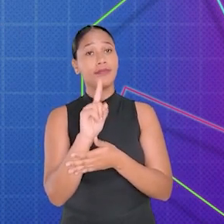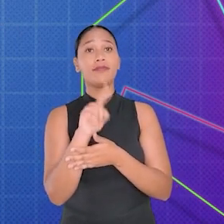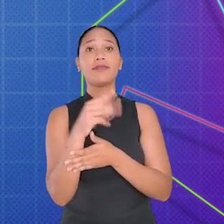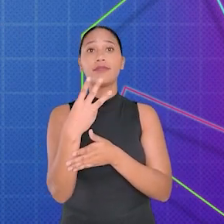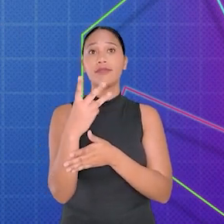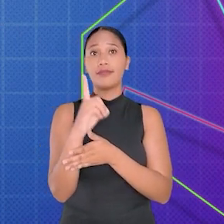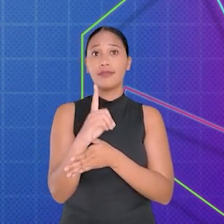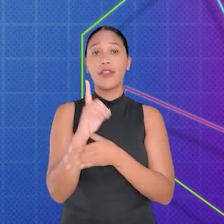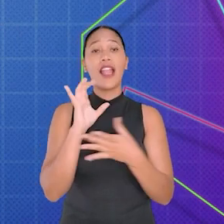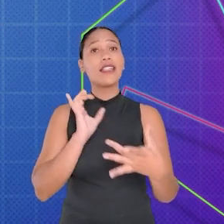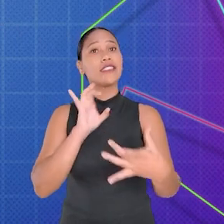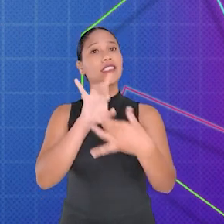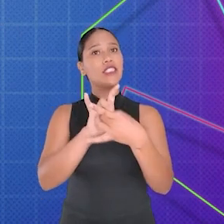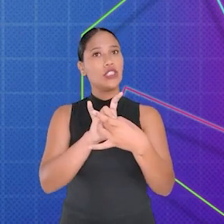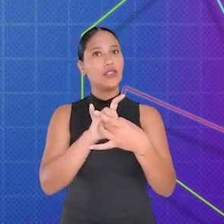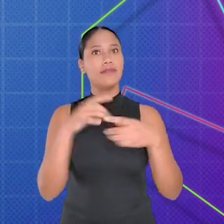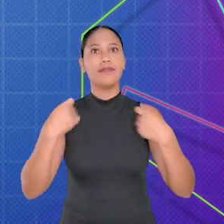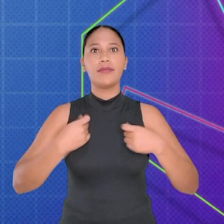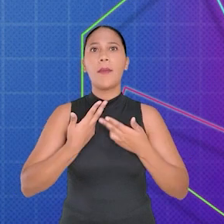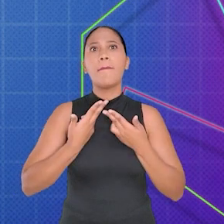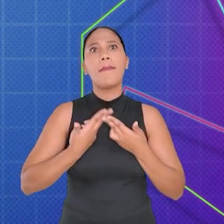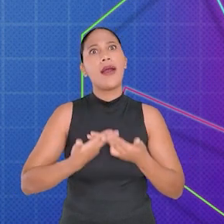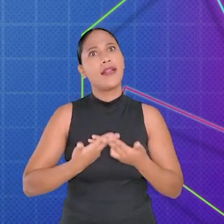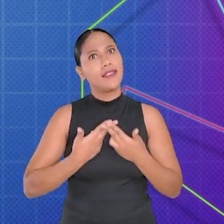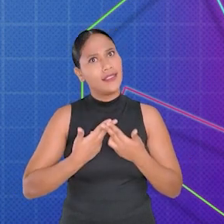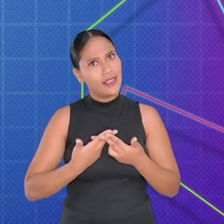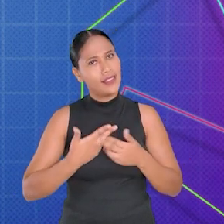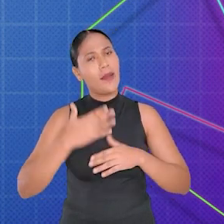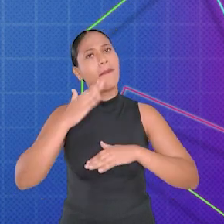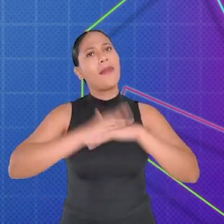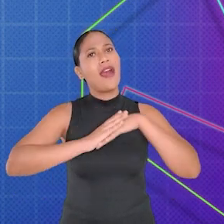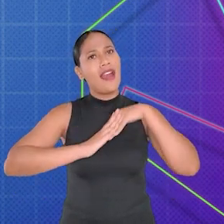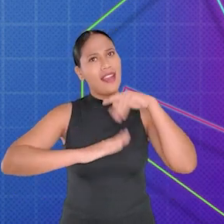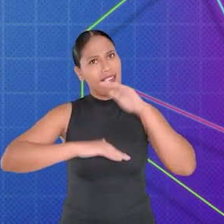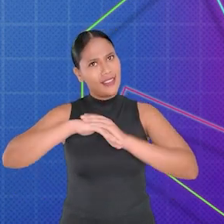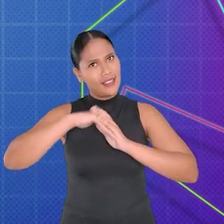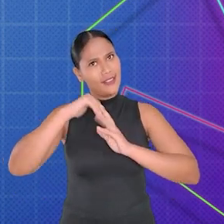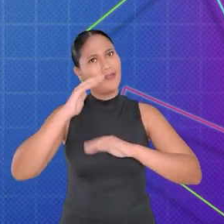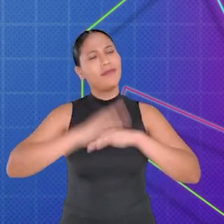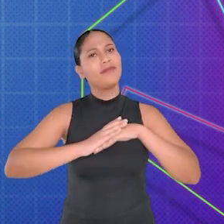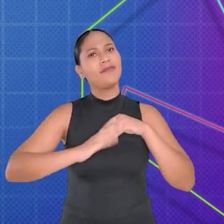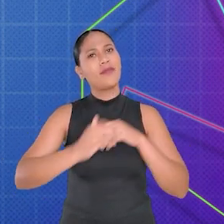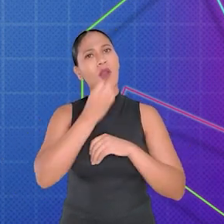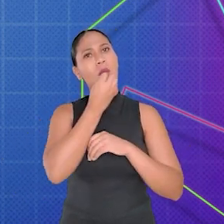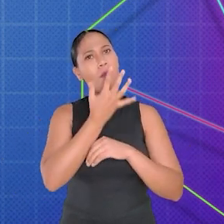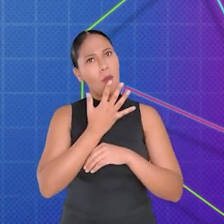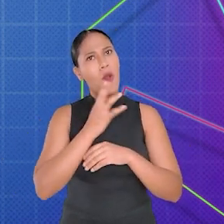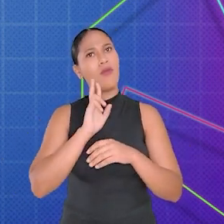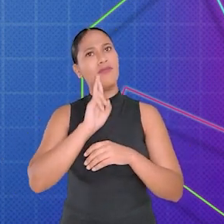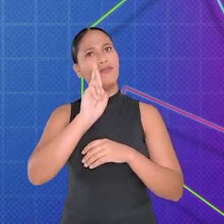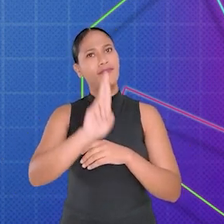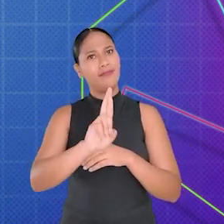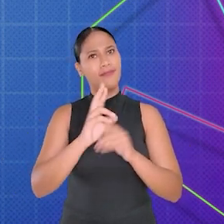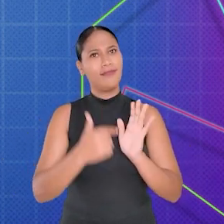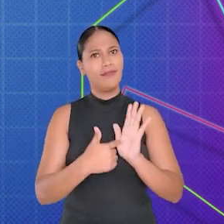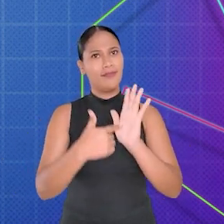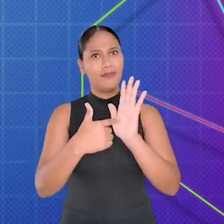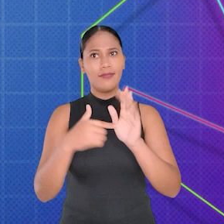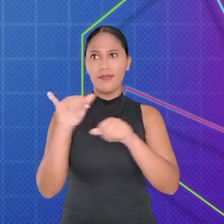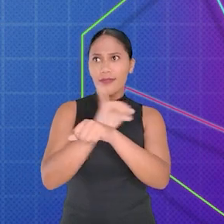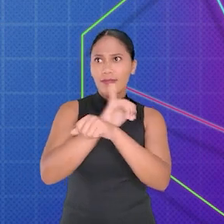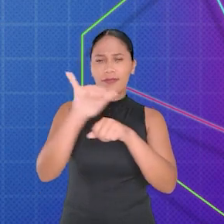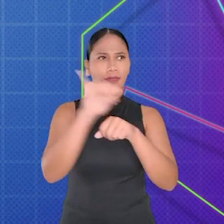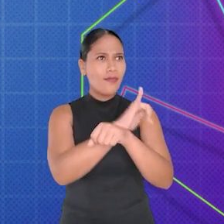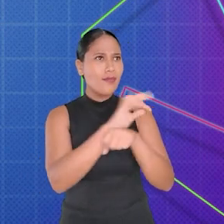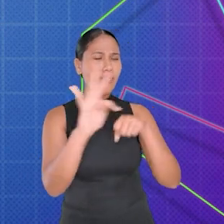é um processo interativo que exige paciência e prática para se obter bons resultados. Experimentar com diferentes